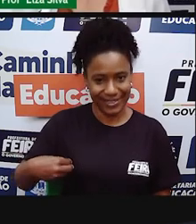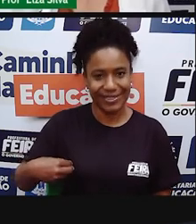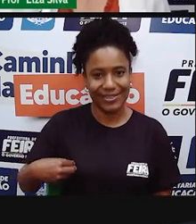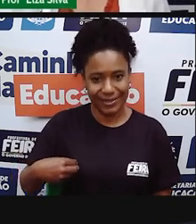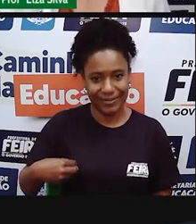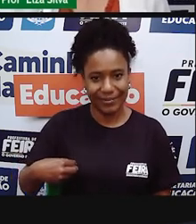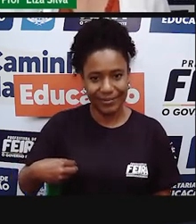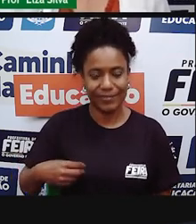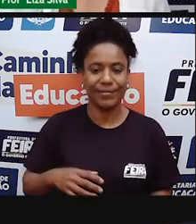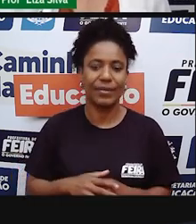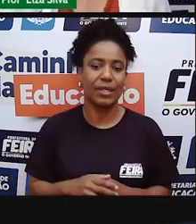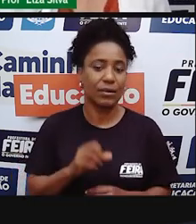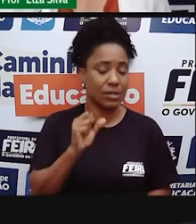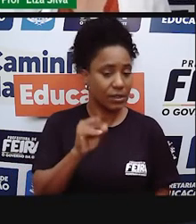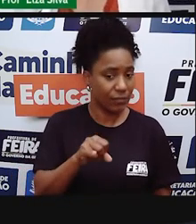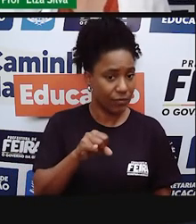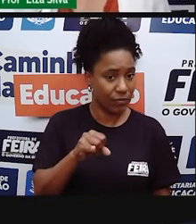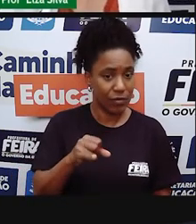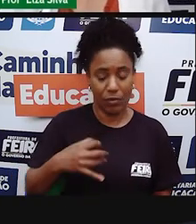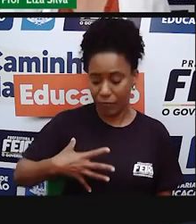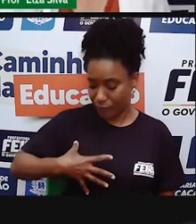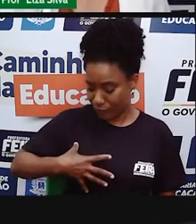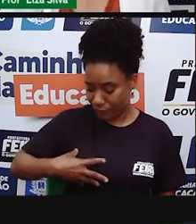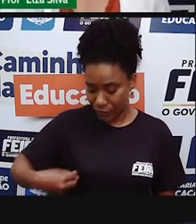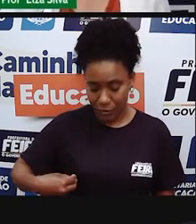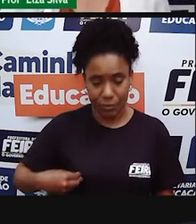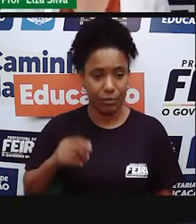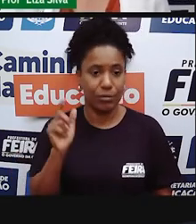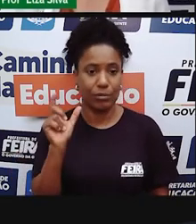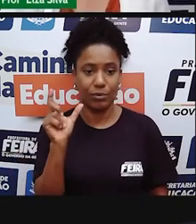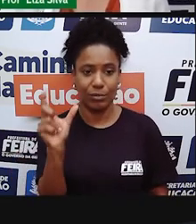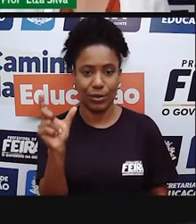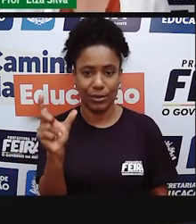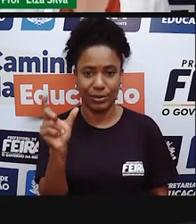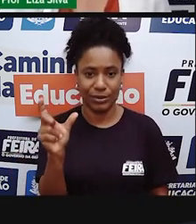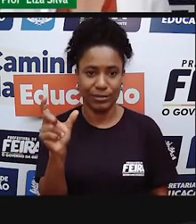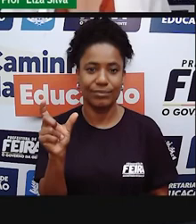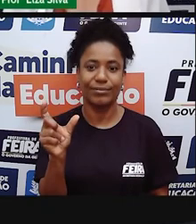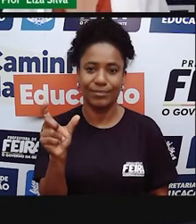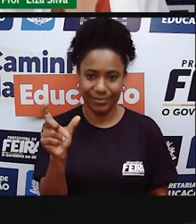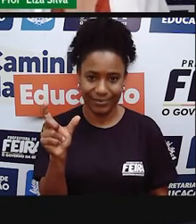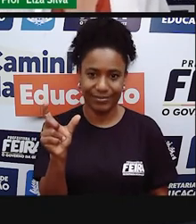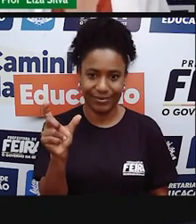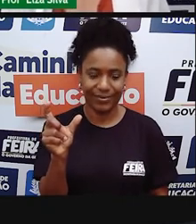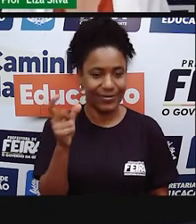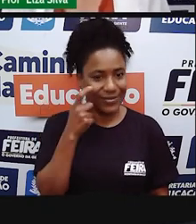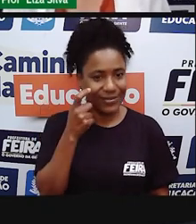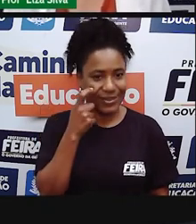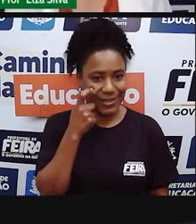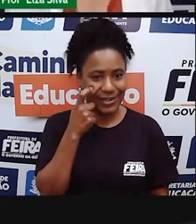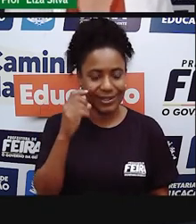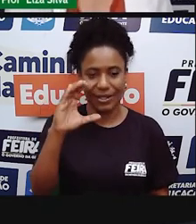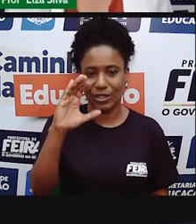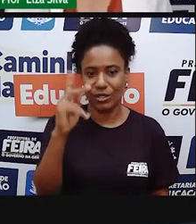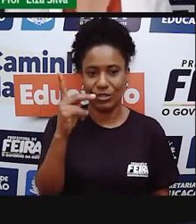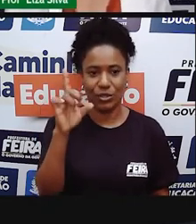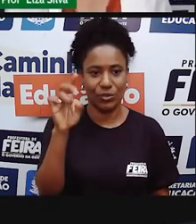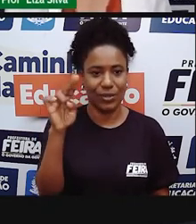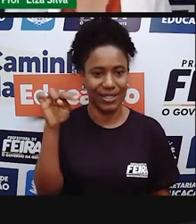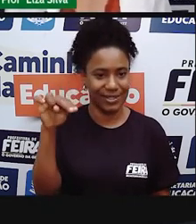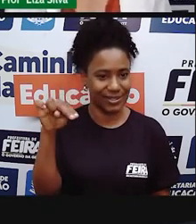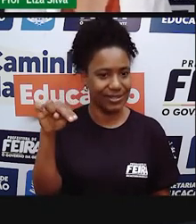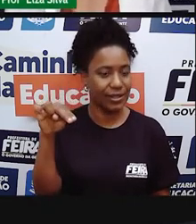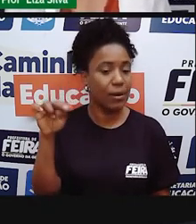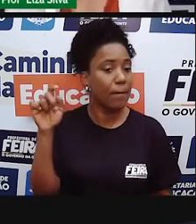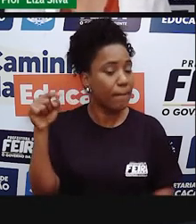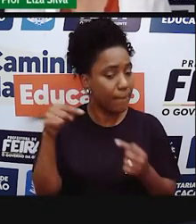refere aos filhos, podemos utilizar o termo children, que também pode se referir a crianças.